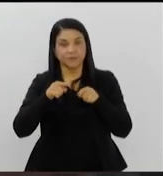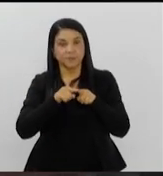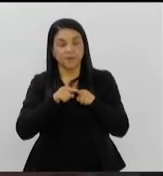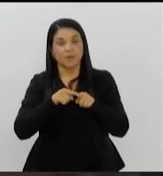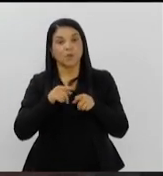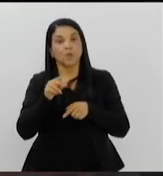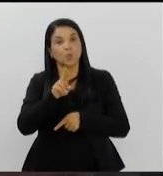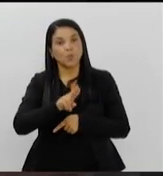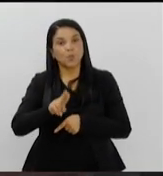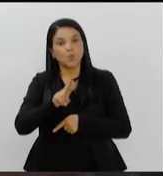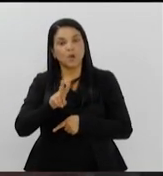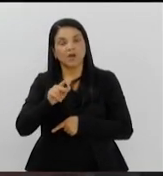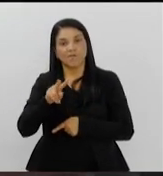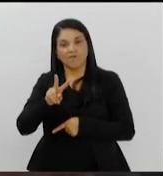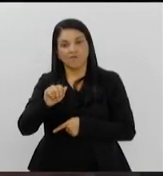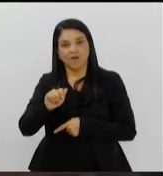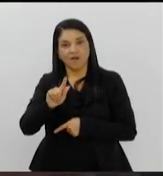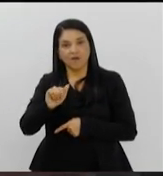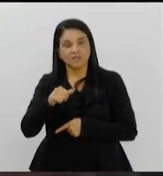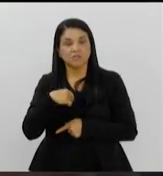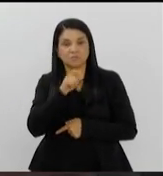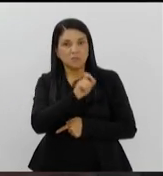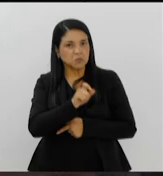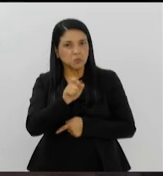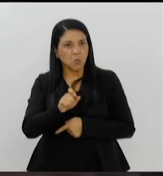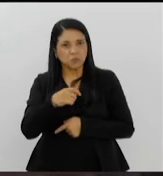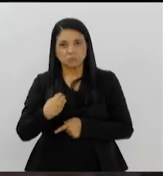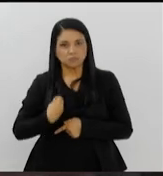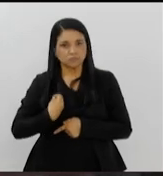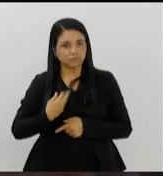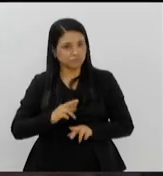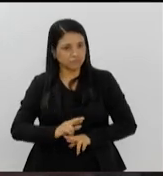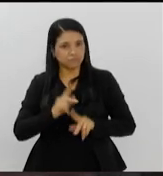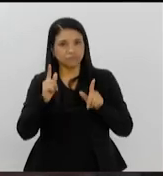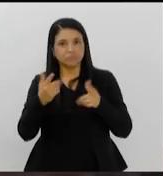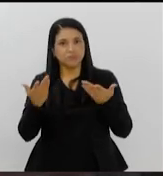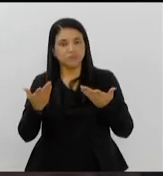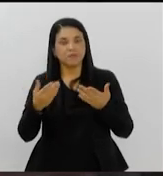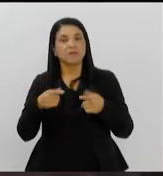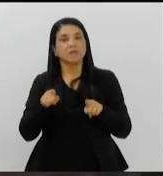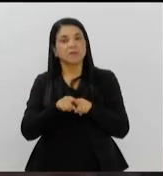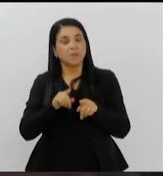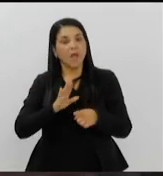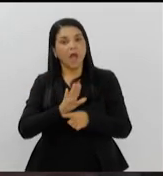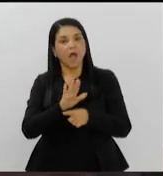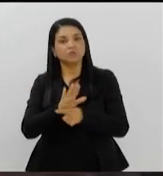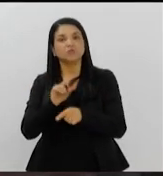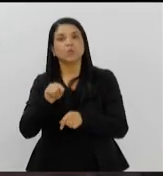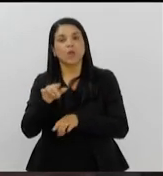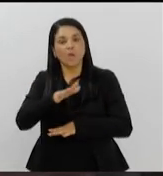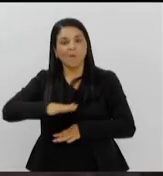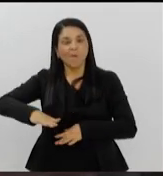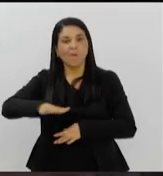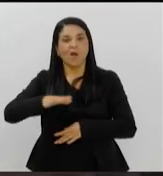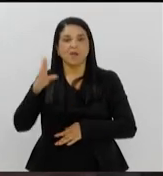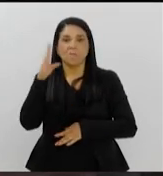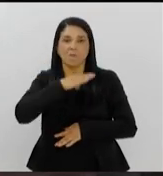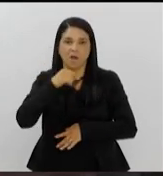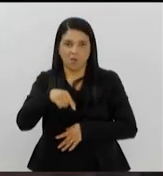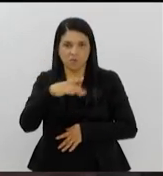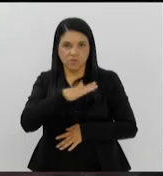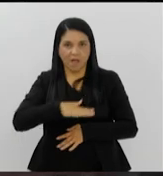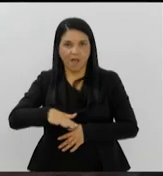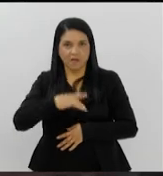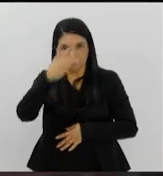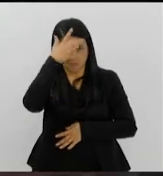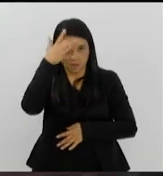em nome de pessoas não existentes, contribuíram também para os malefícios na área da saúde, não só da